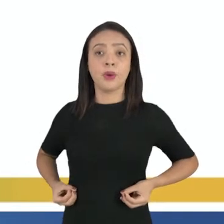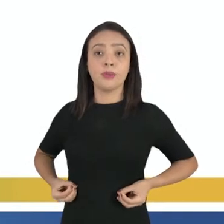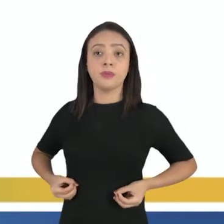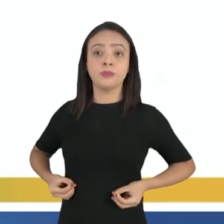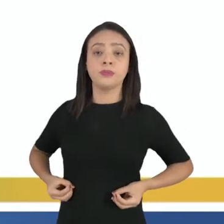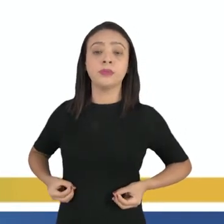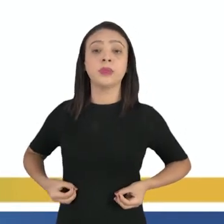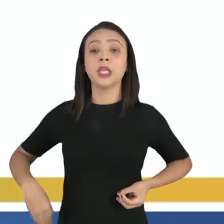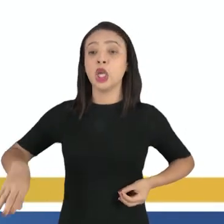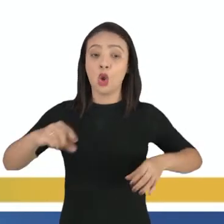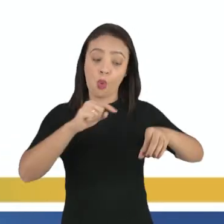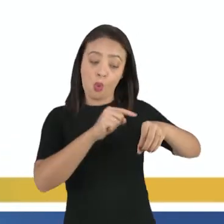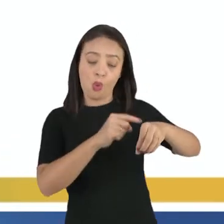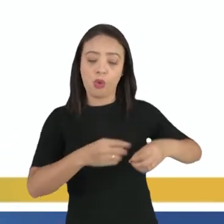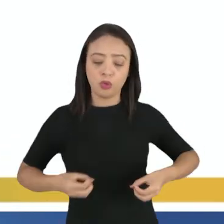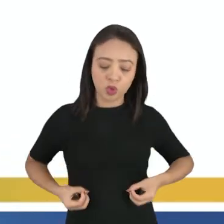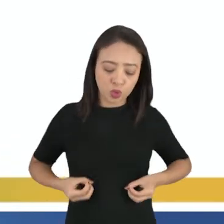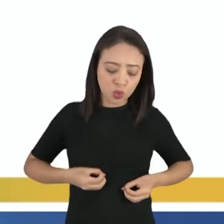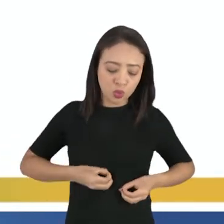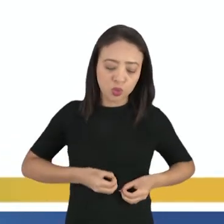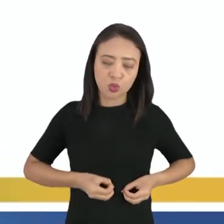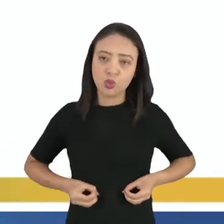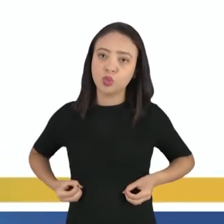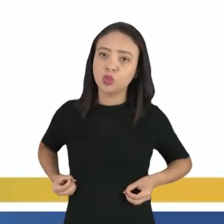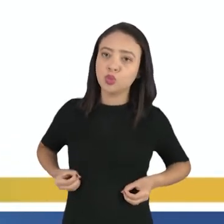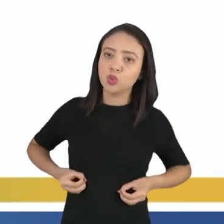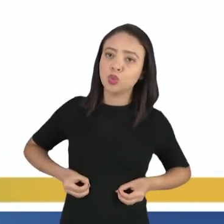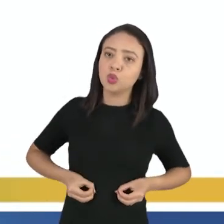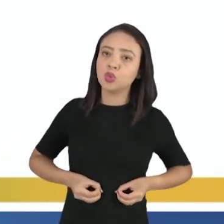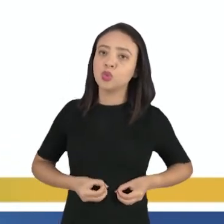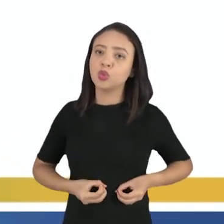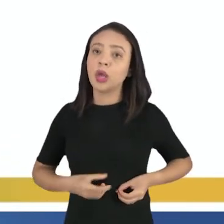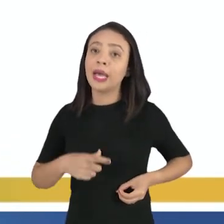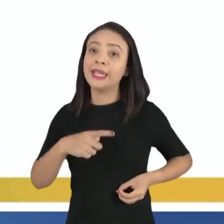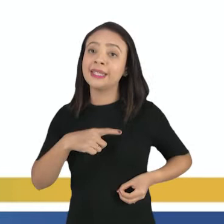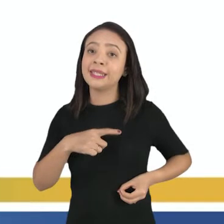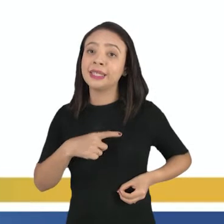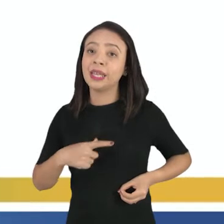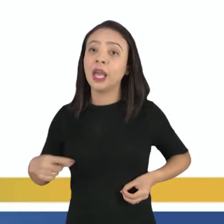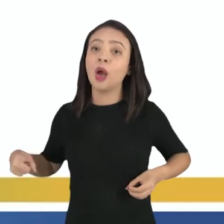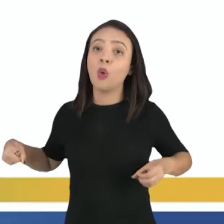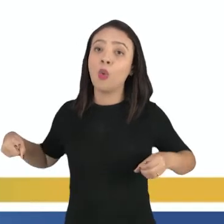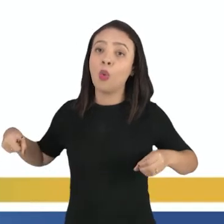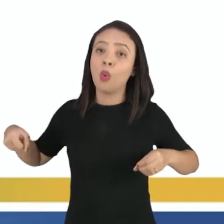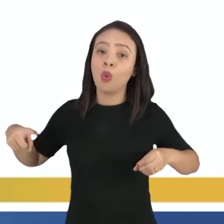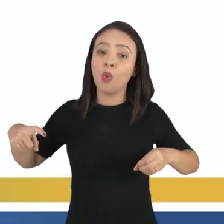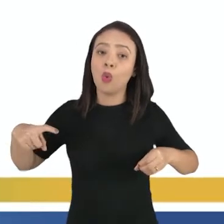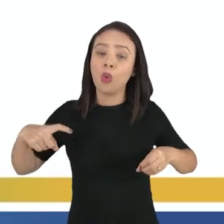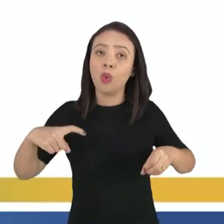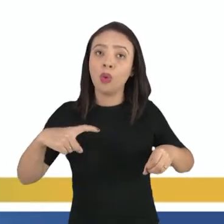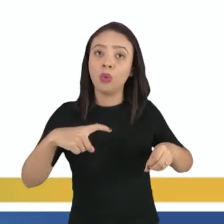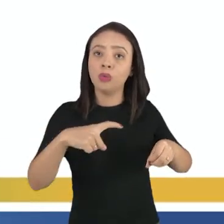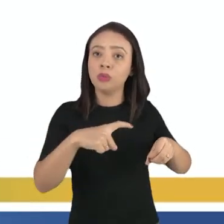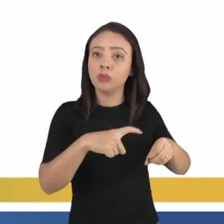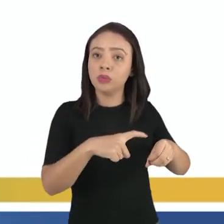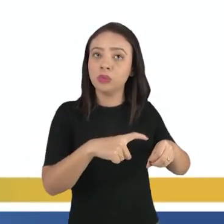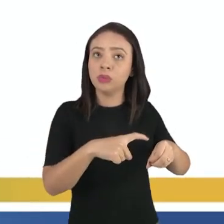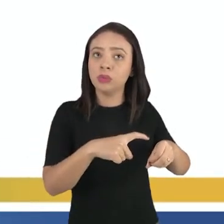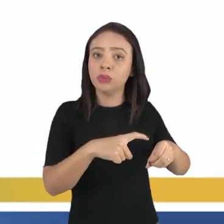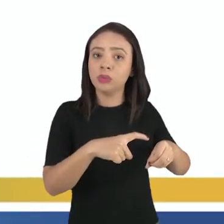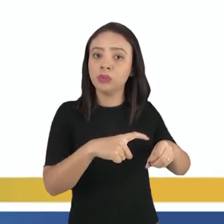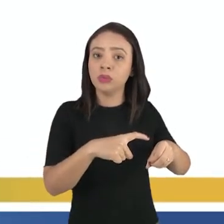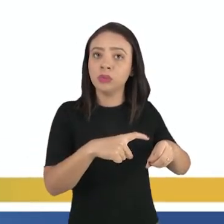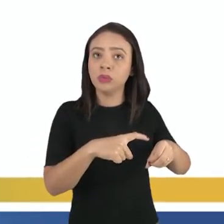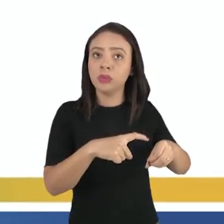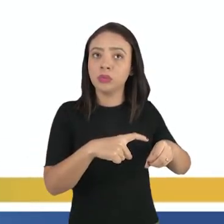a tuba uterina, existe então a penetração do espermatozoide, a princípio, através